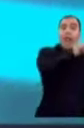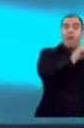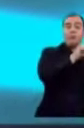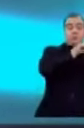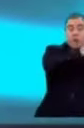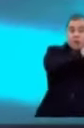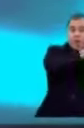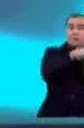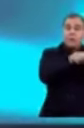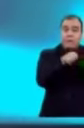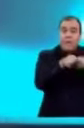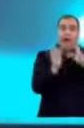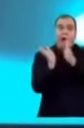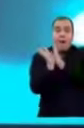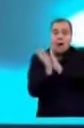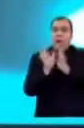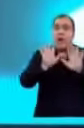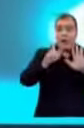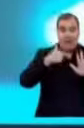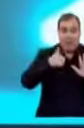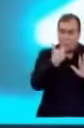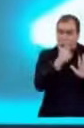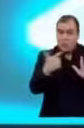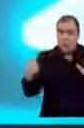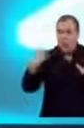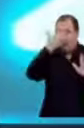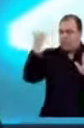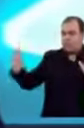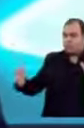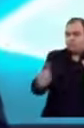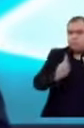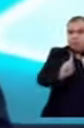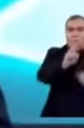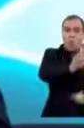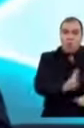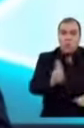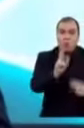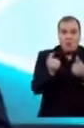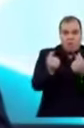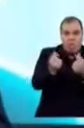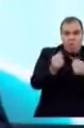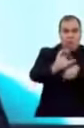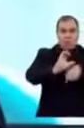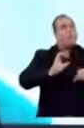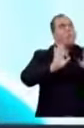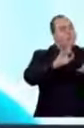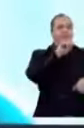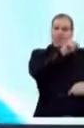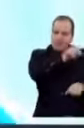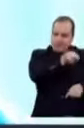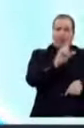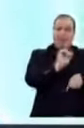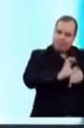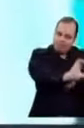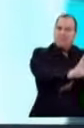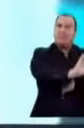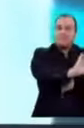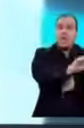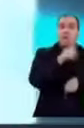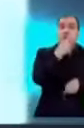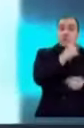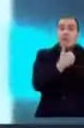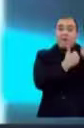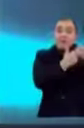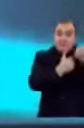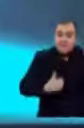tenho a relação dos parlamentares que usam desse recurso. O ano passado, a senhora usou desse recurso. A sua atual vice,